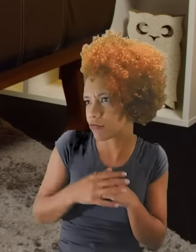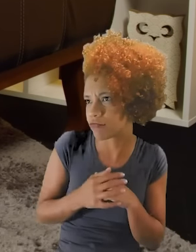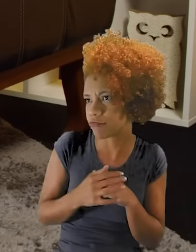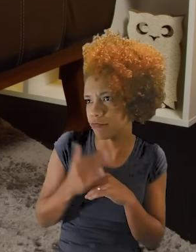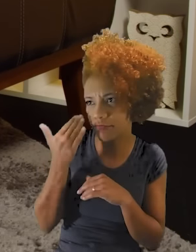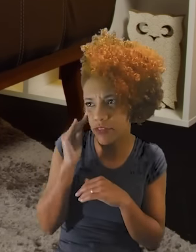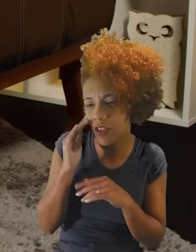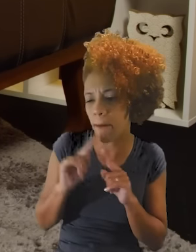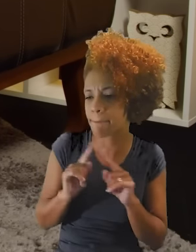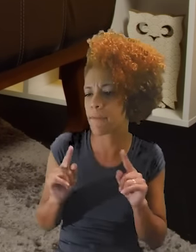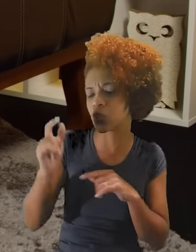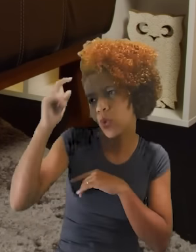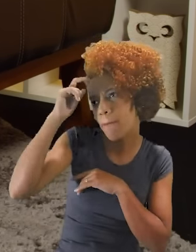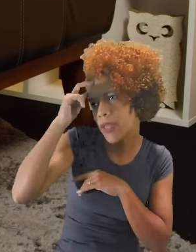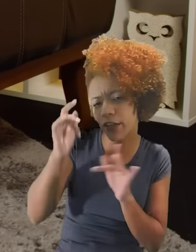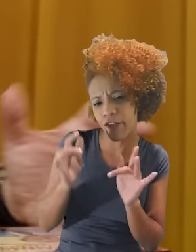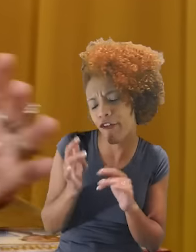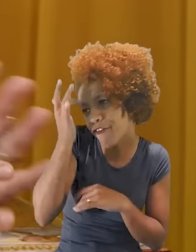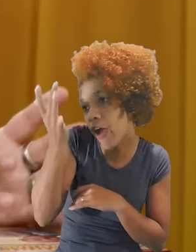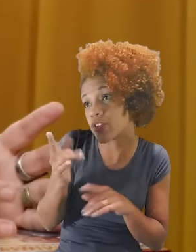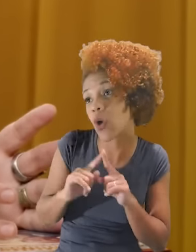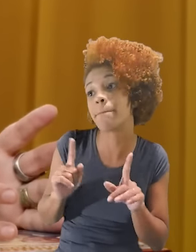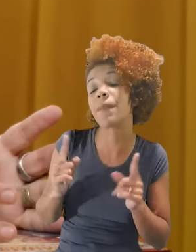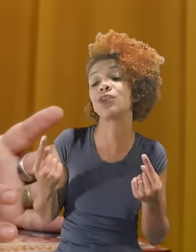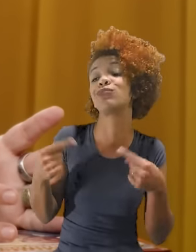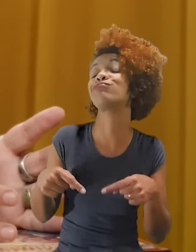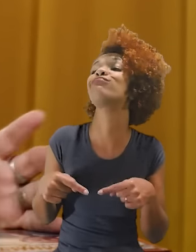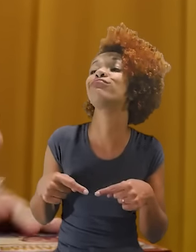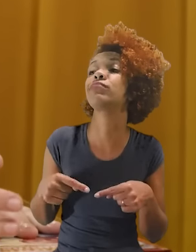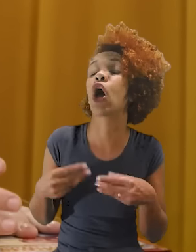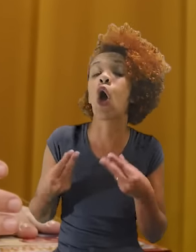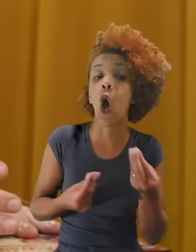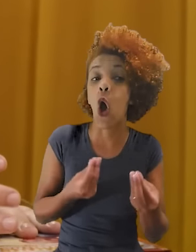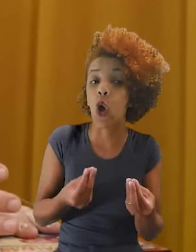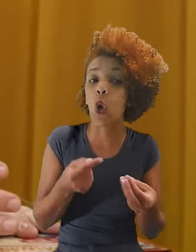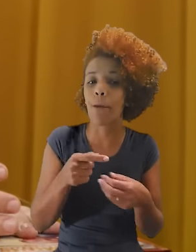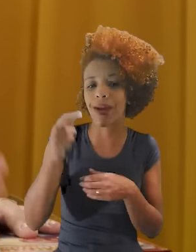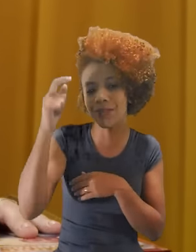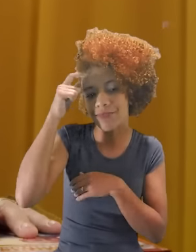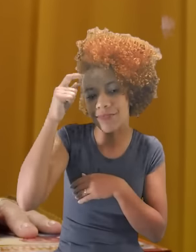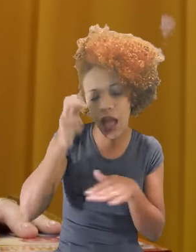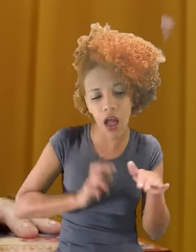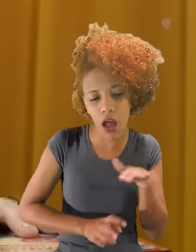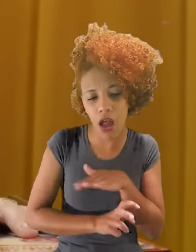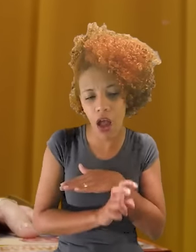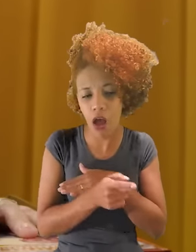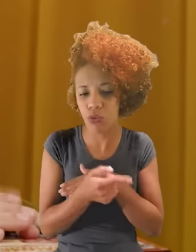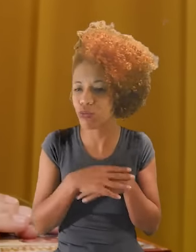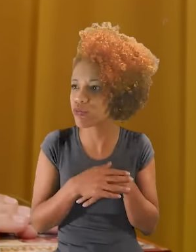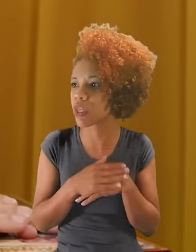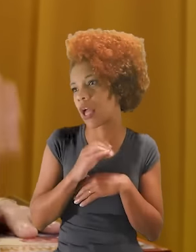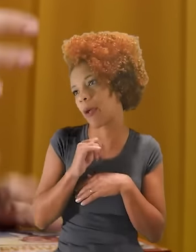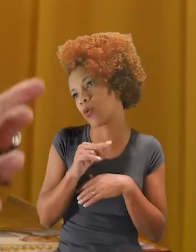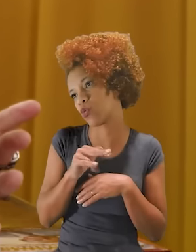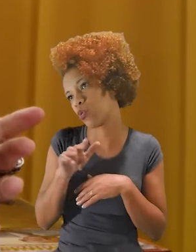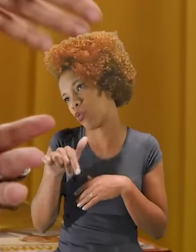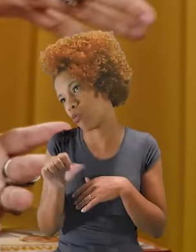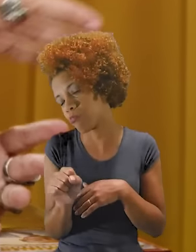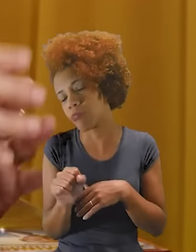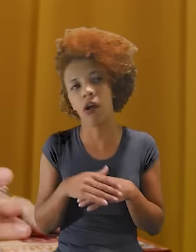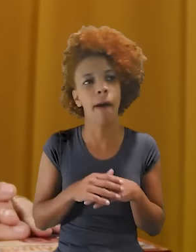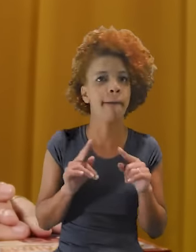fazer, entendeu? No caso do Mickey foi muito fácil. Só que aí vinha o grande desafio. Pô, como é que a gente bota agora esse gato, esse rato, esse camundongo, perdão, né? Que é rato é